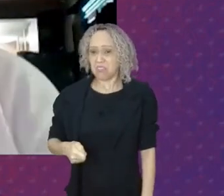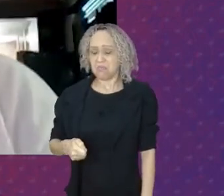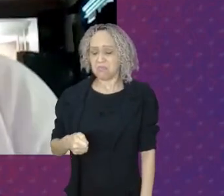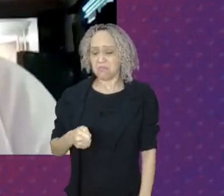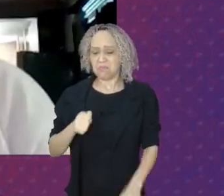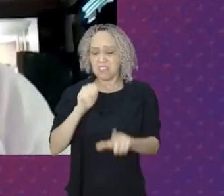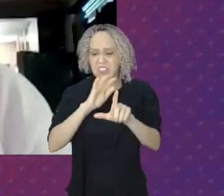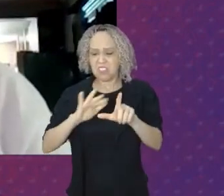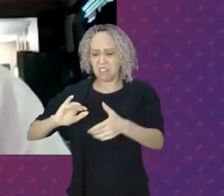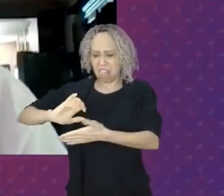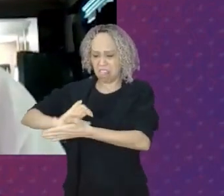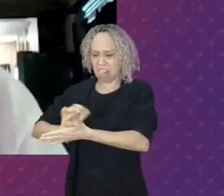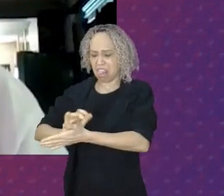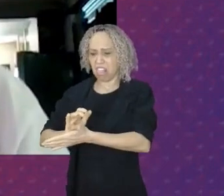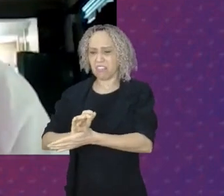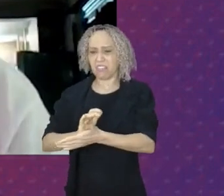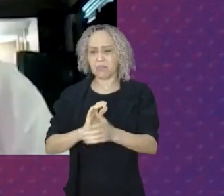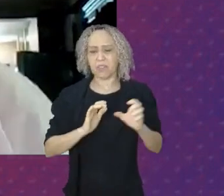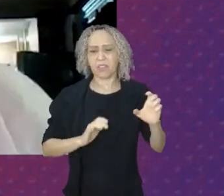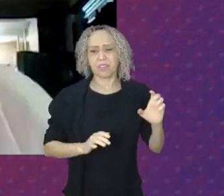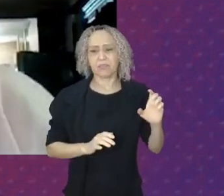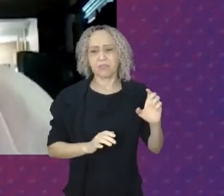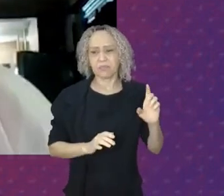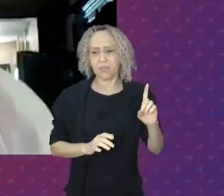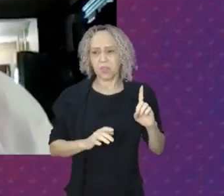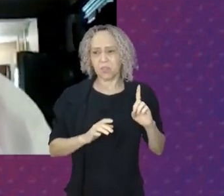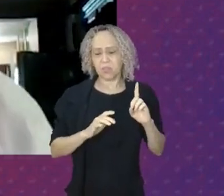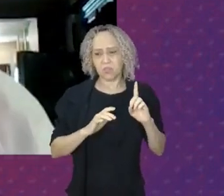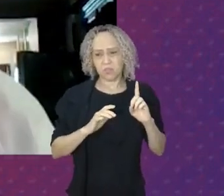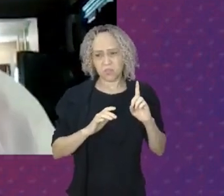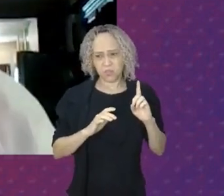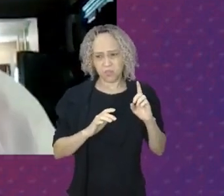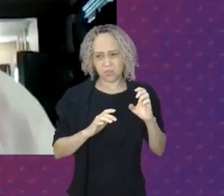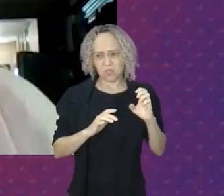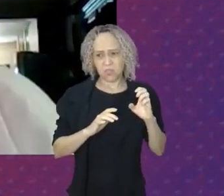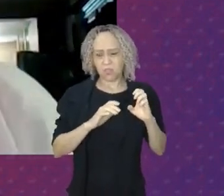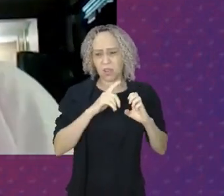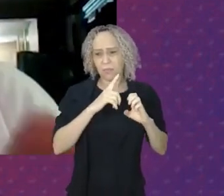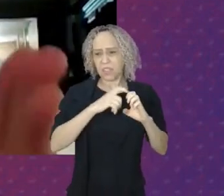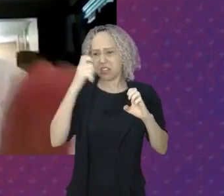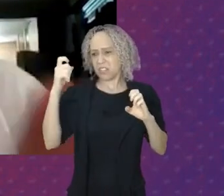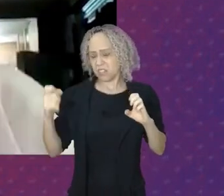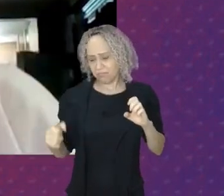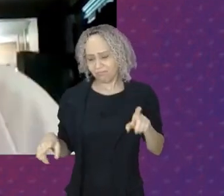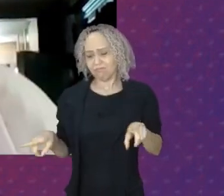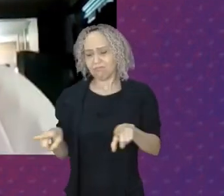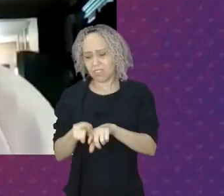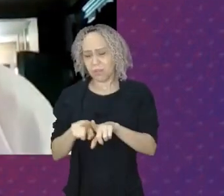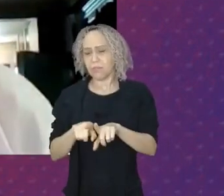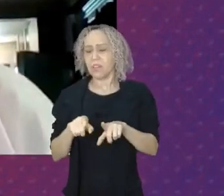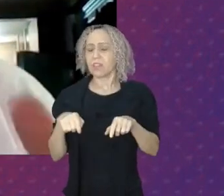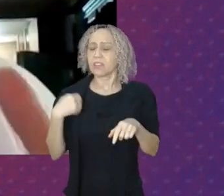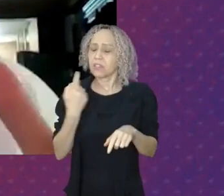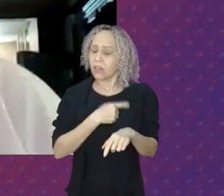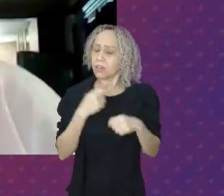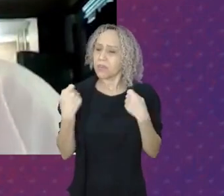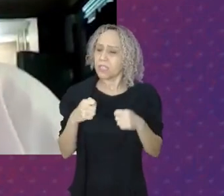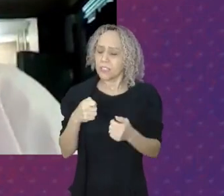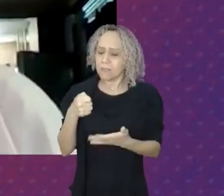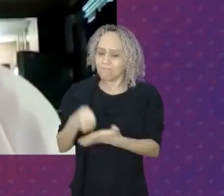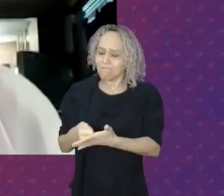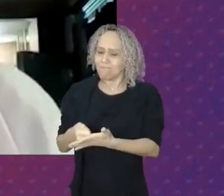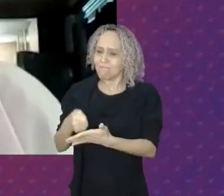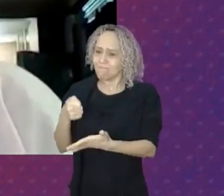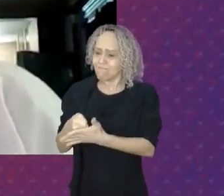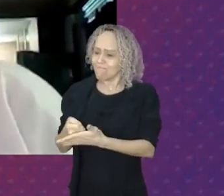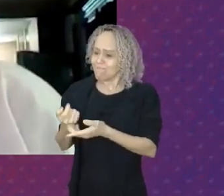E o capacitismo também. Nós não podemos deixar de fora isso. Nós temos que combater